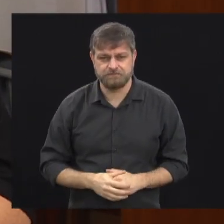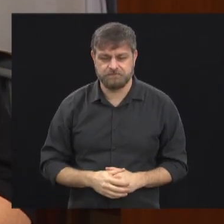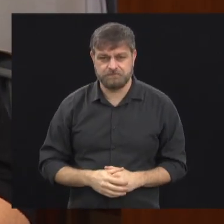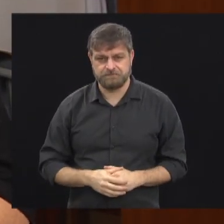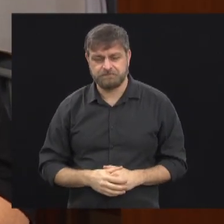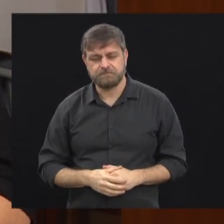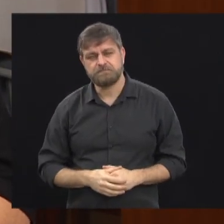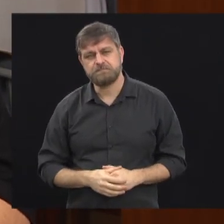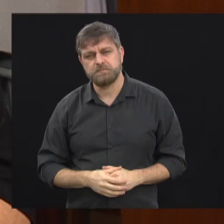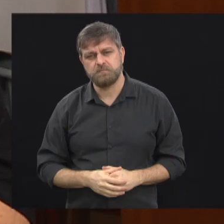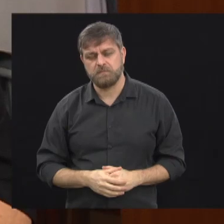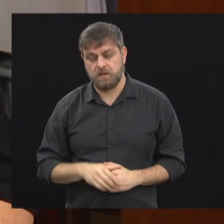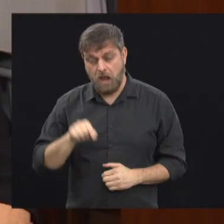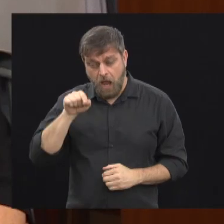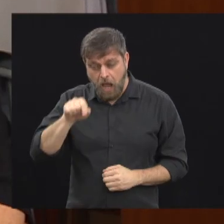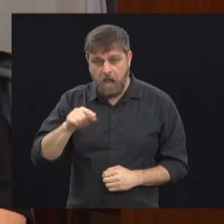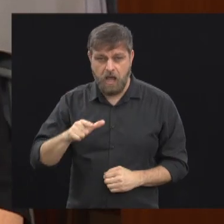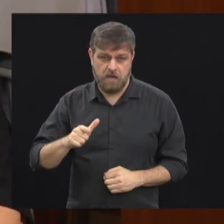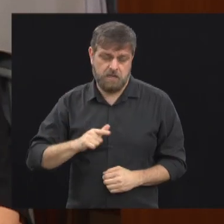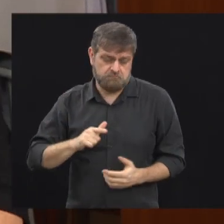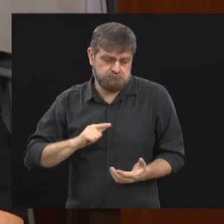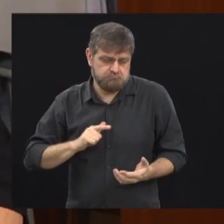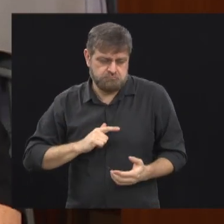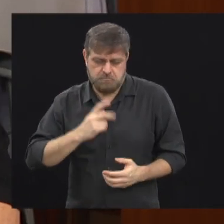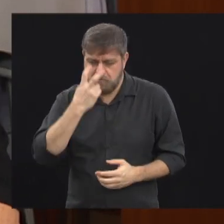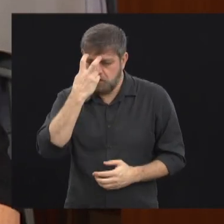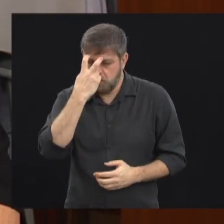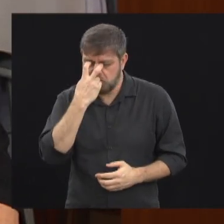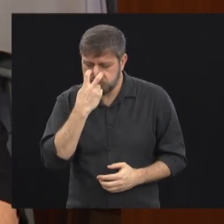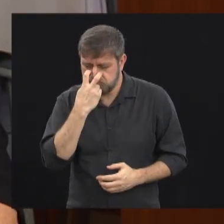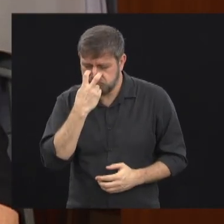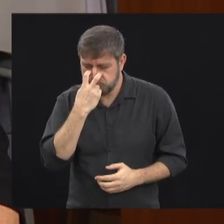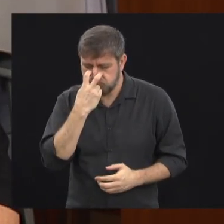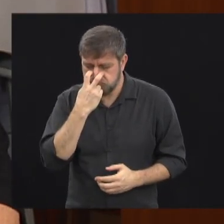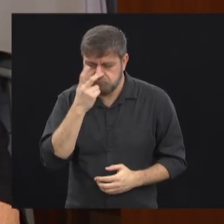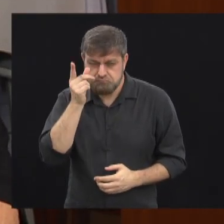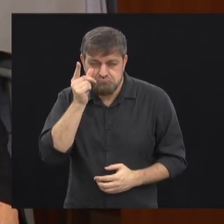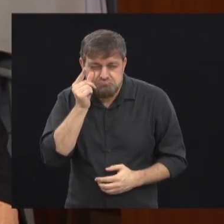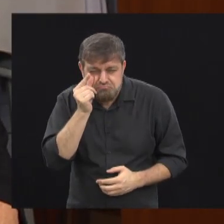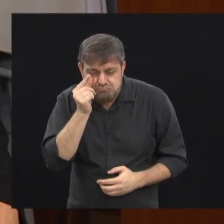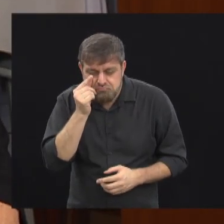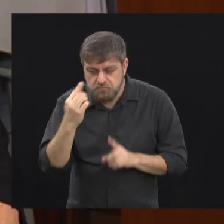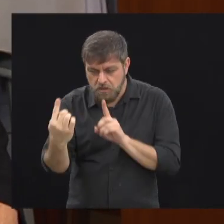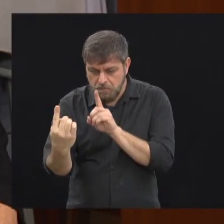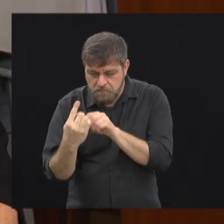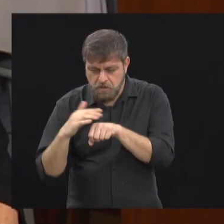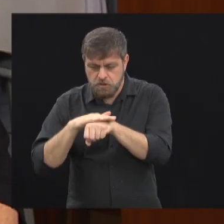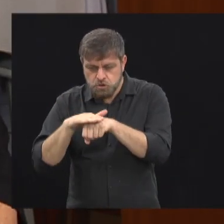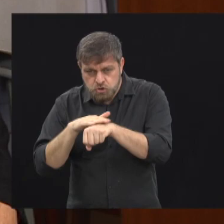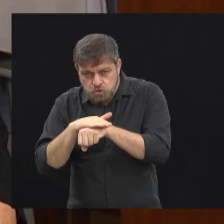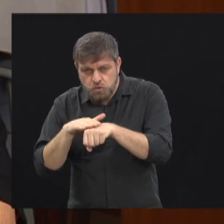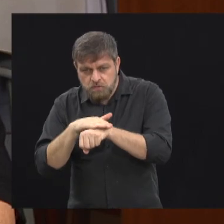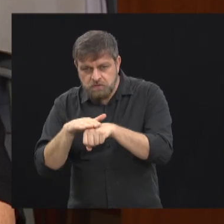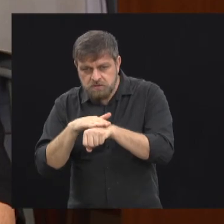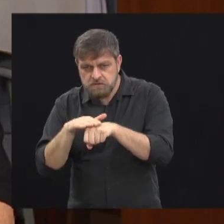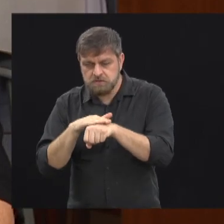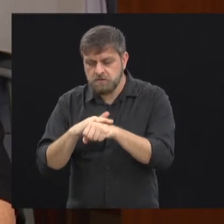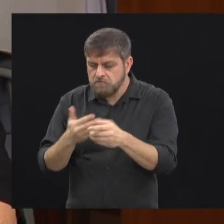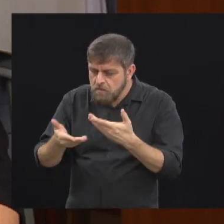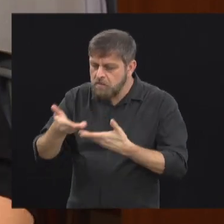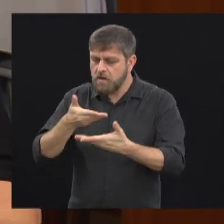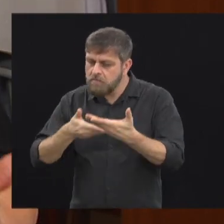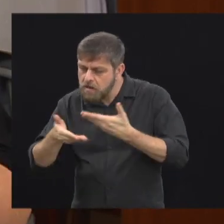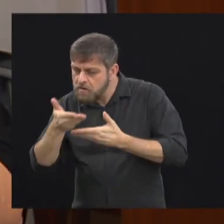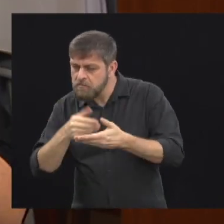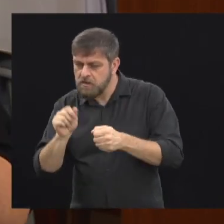uma moça, ela tinha uma deficiência visual e